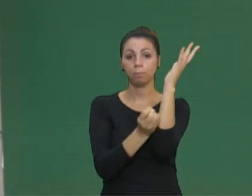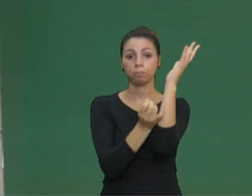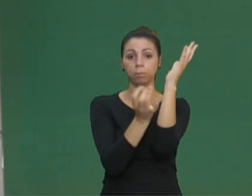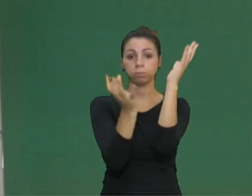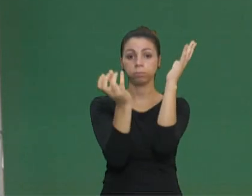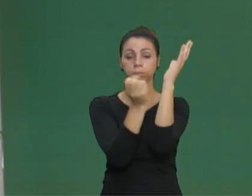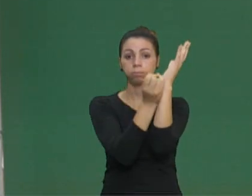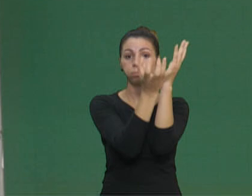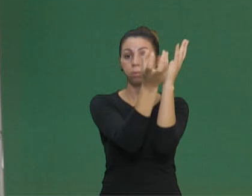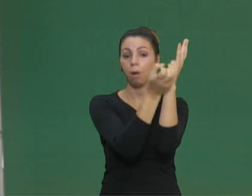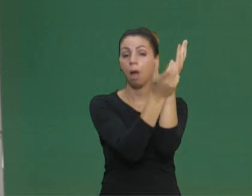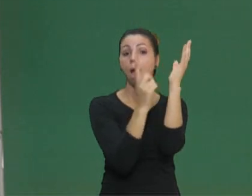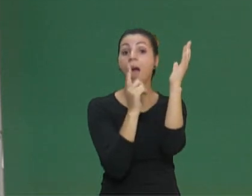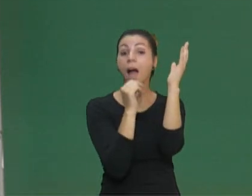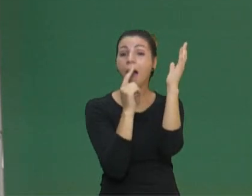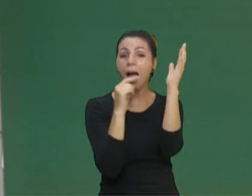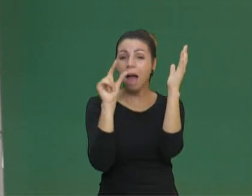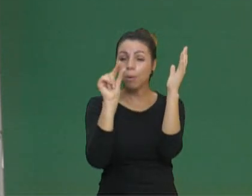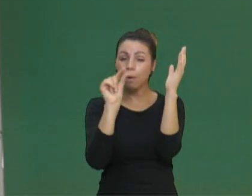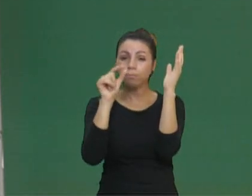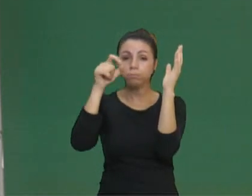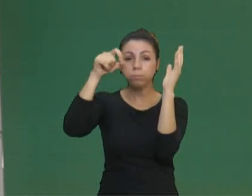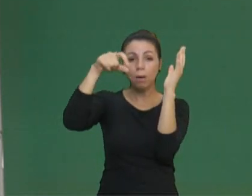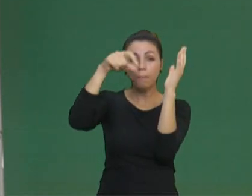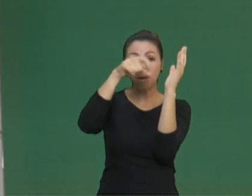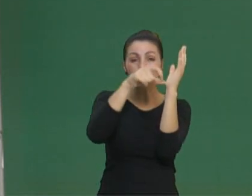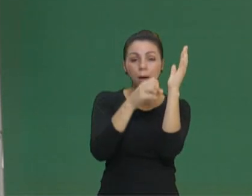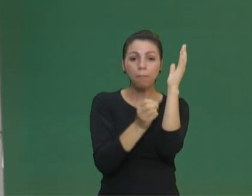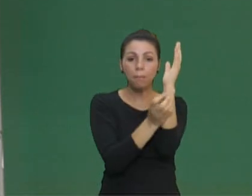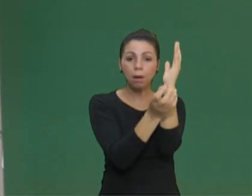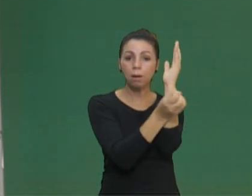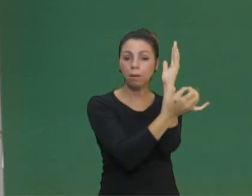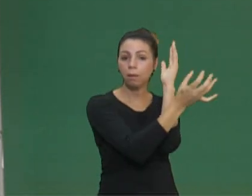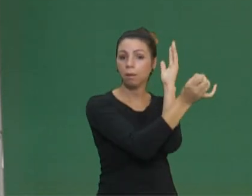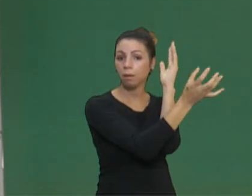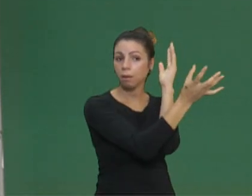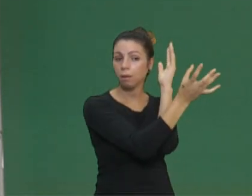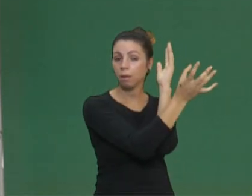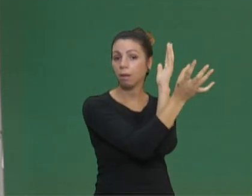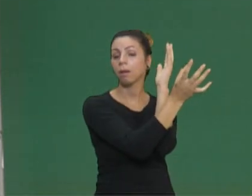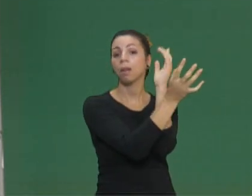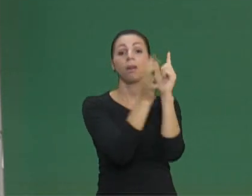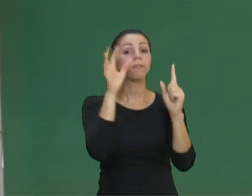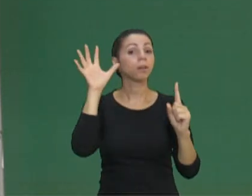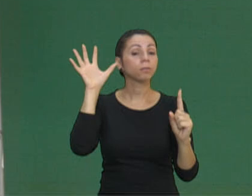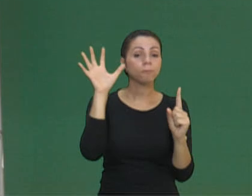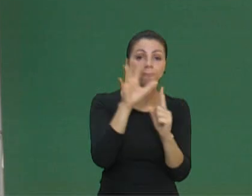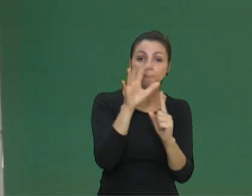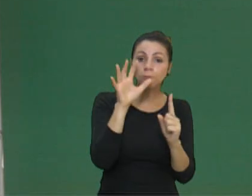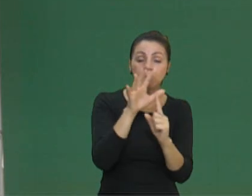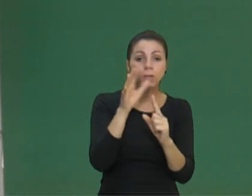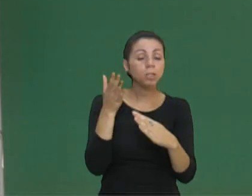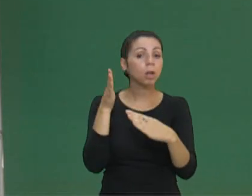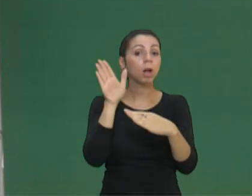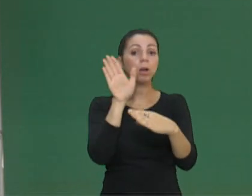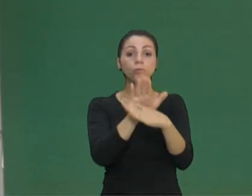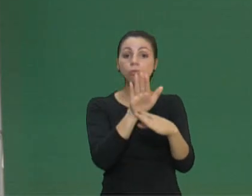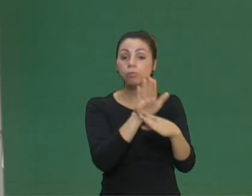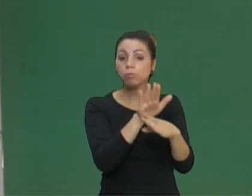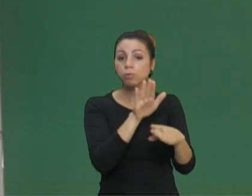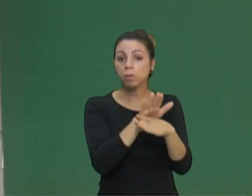mais úmida, certo? Então a vegetação, ela vai interferir, ela vai contribuir para